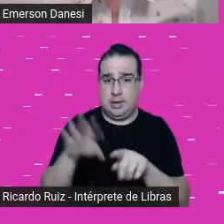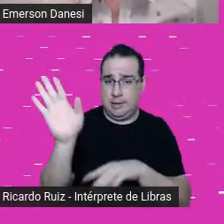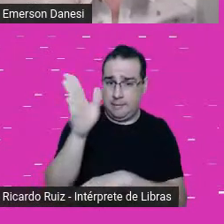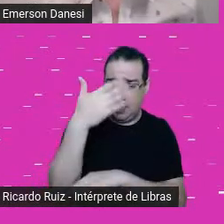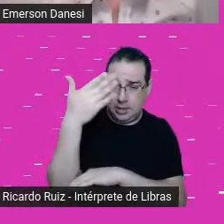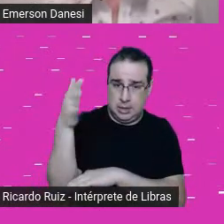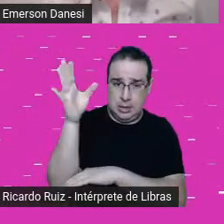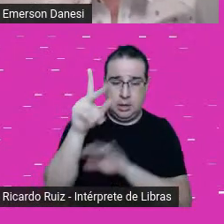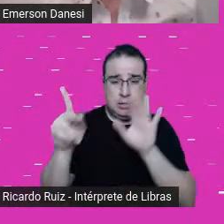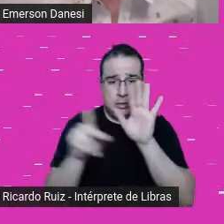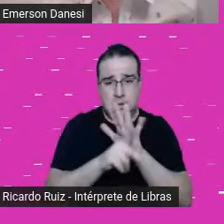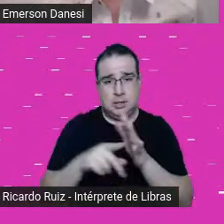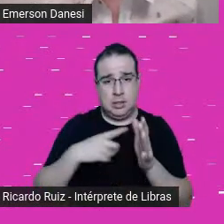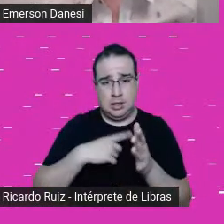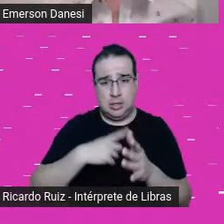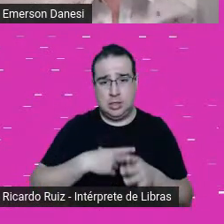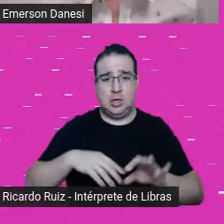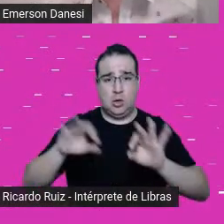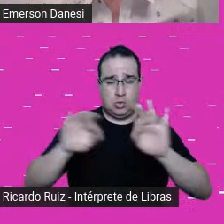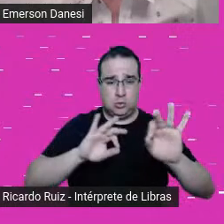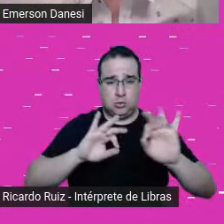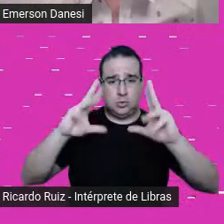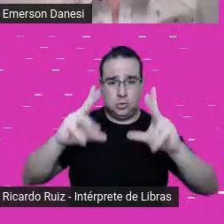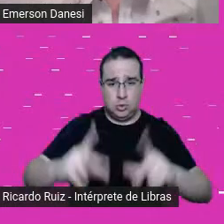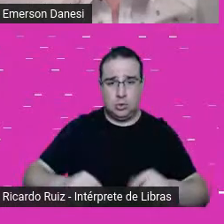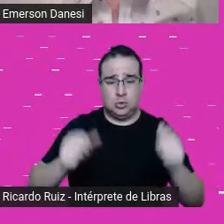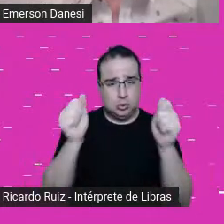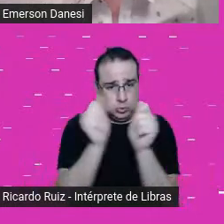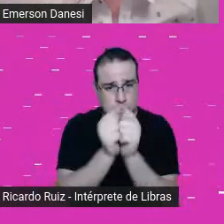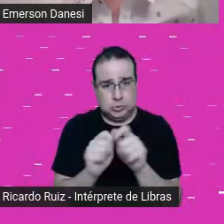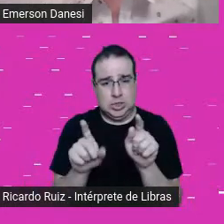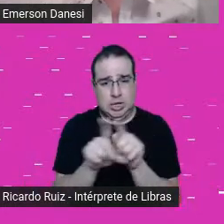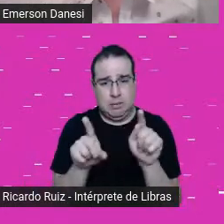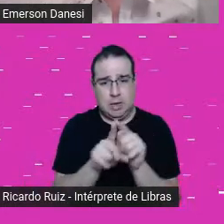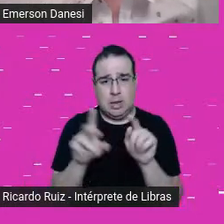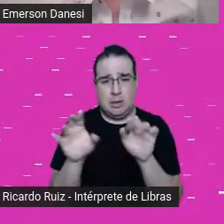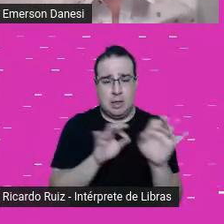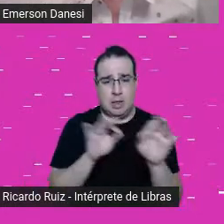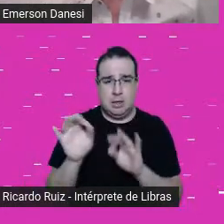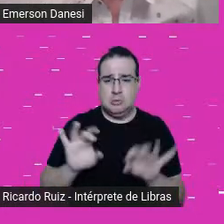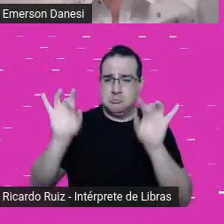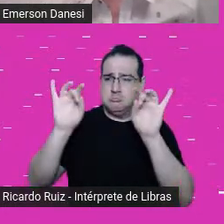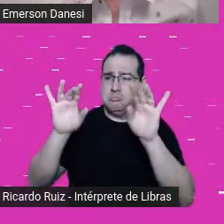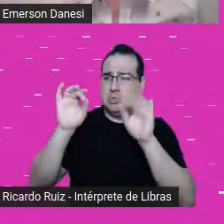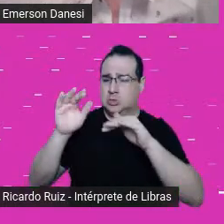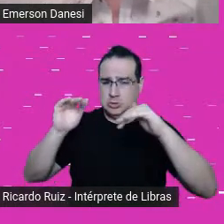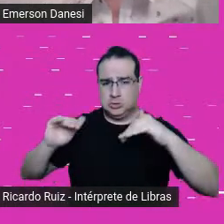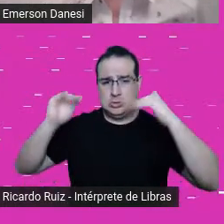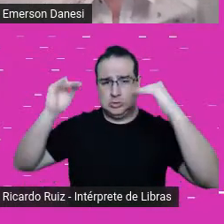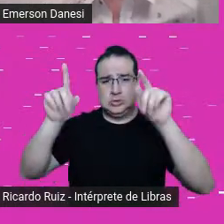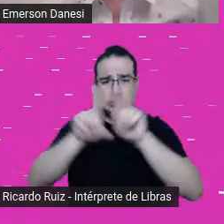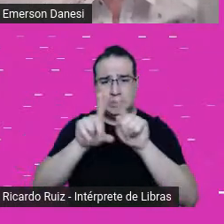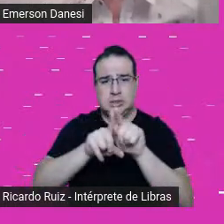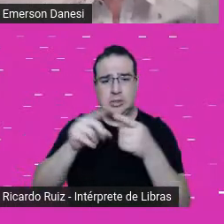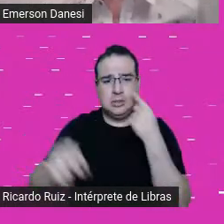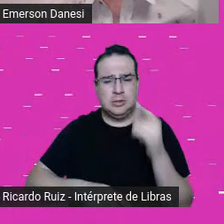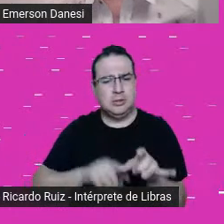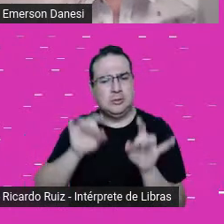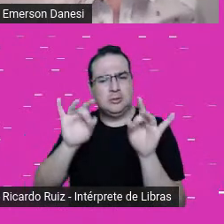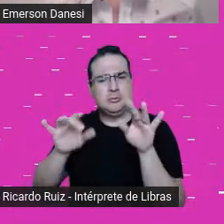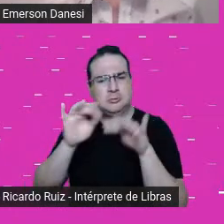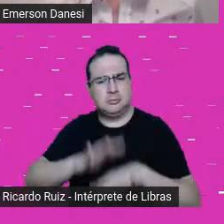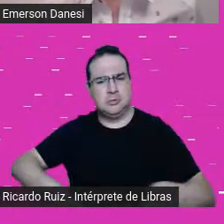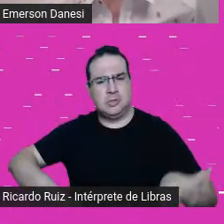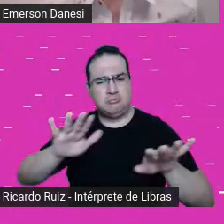eram essas cortinas, né, com essa nobreza, mas com uma sofisticação, assim,